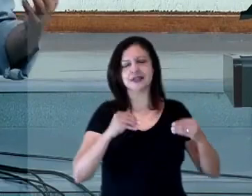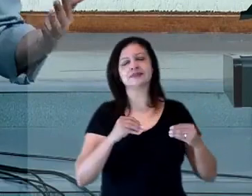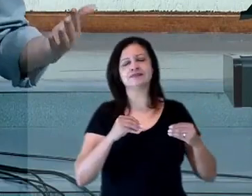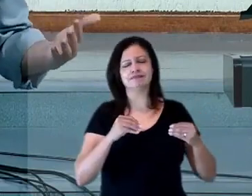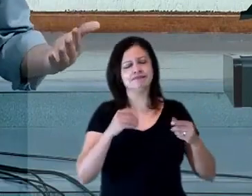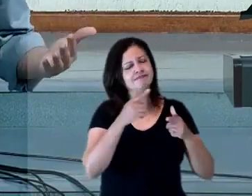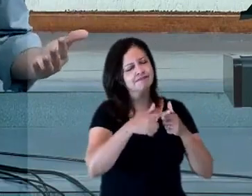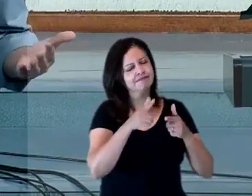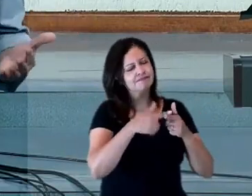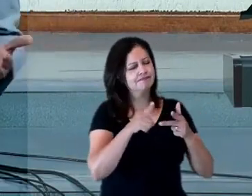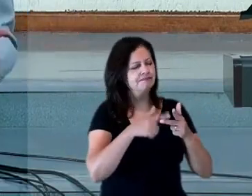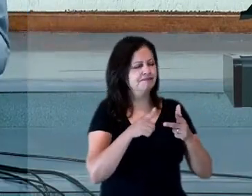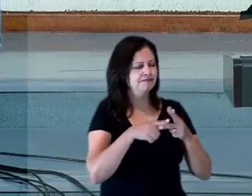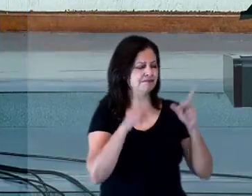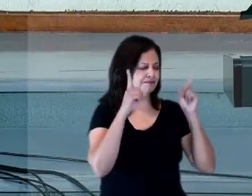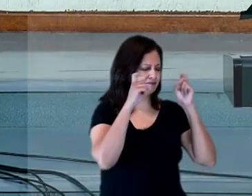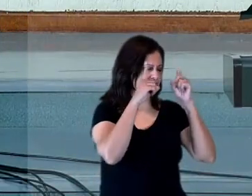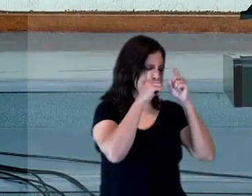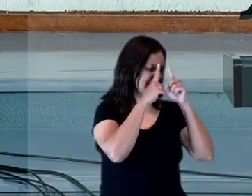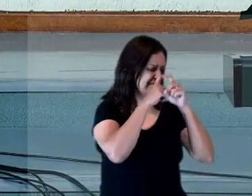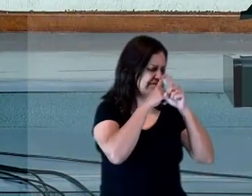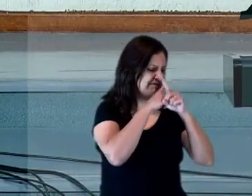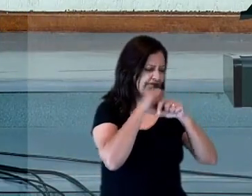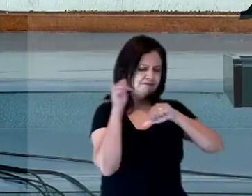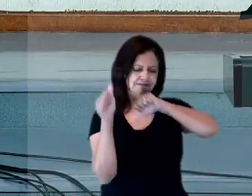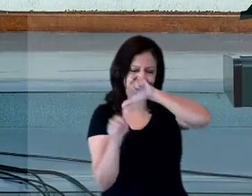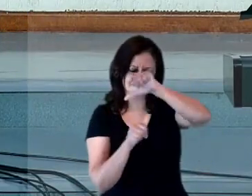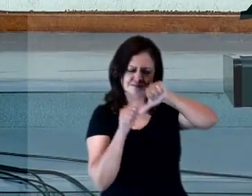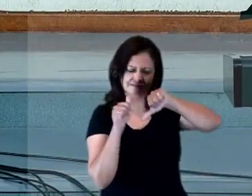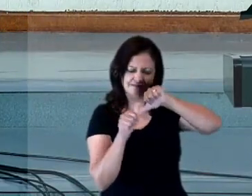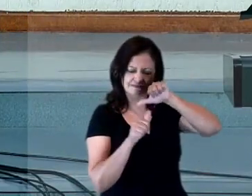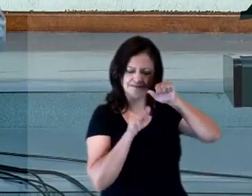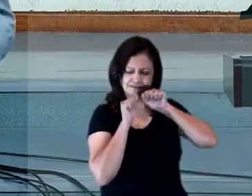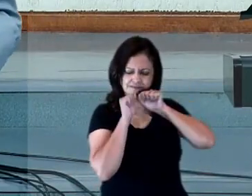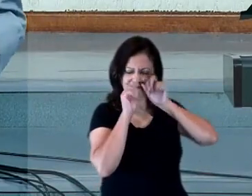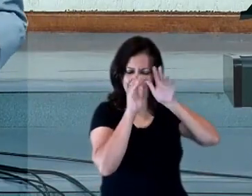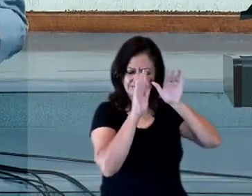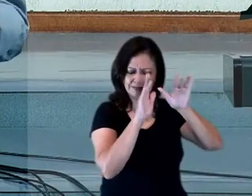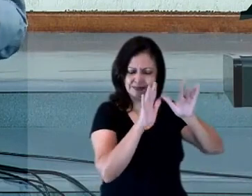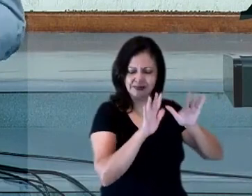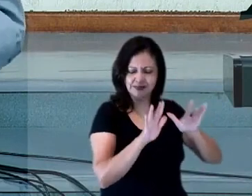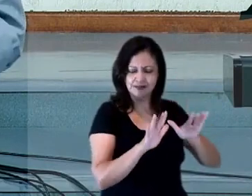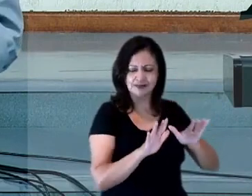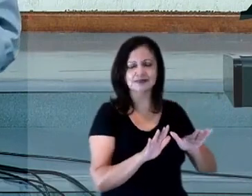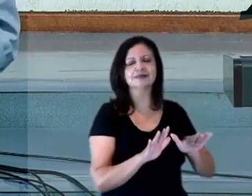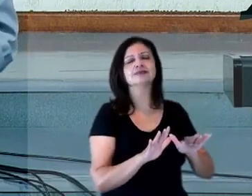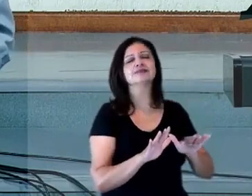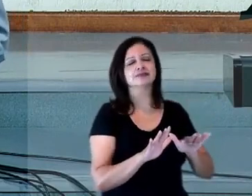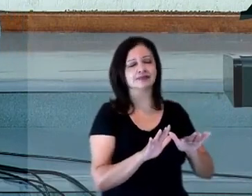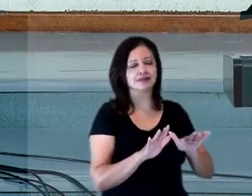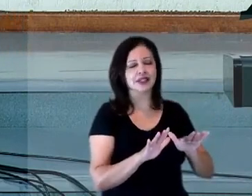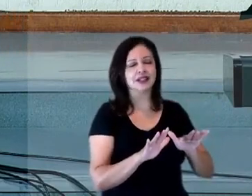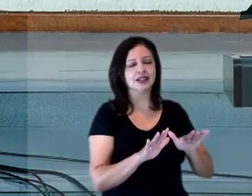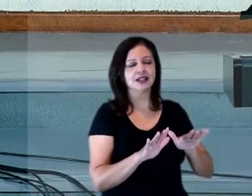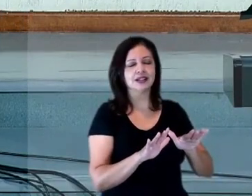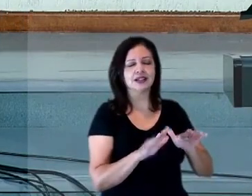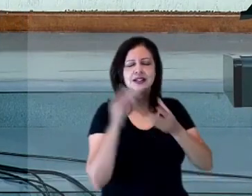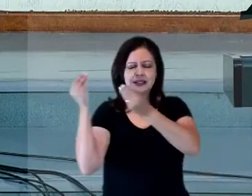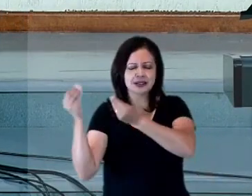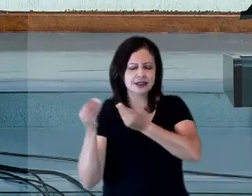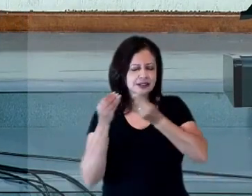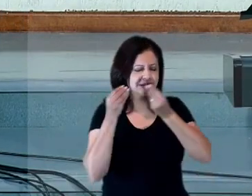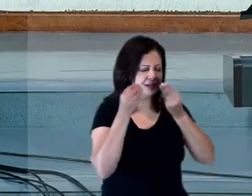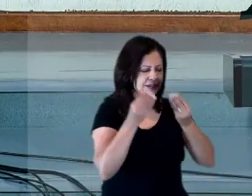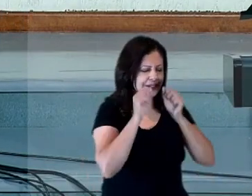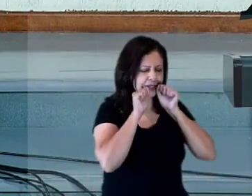lutas nos relacionamentos, que sejam restituídos todos esses relacionamentos. Traga, Senhor, a estratégia para essas pessoas. Traga a provisão para